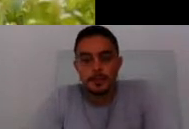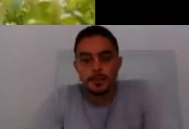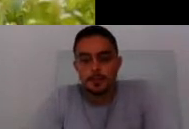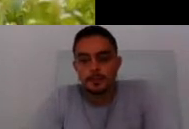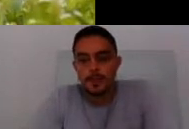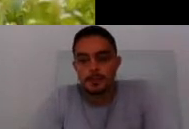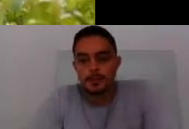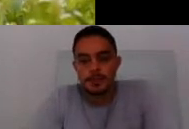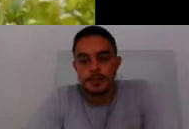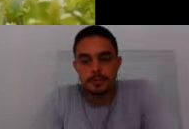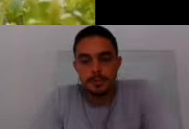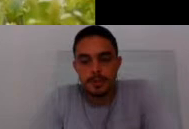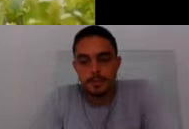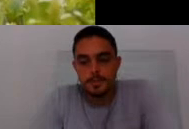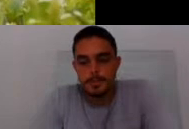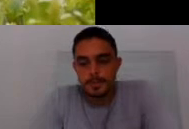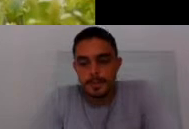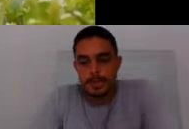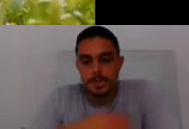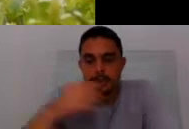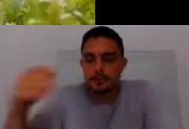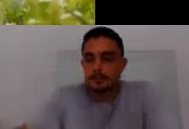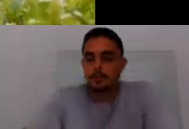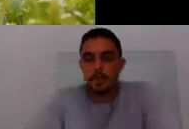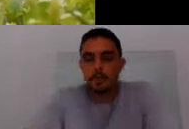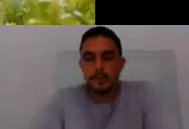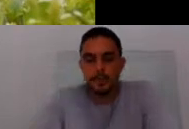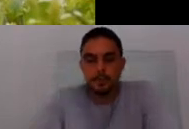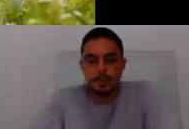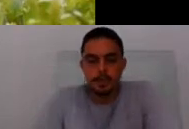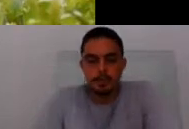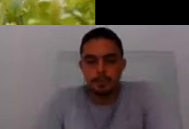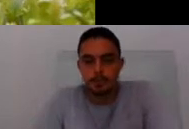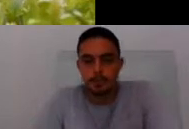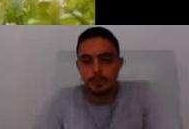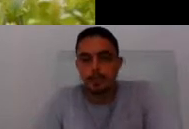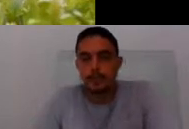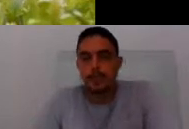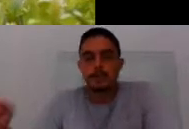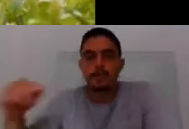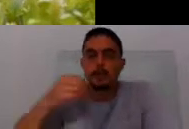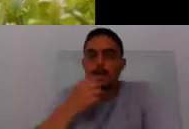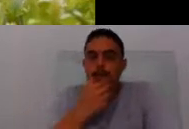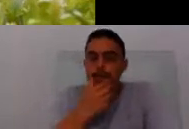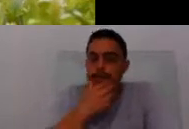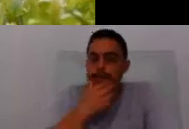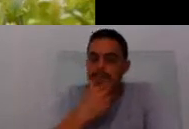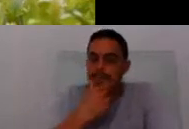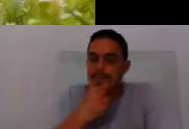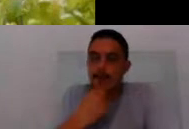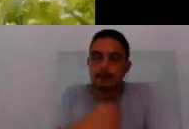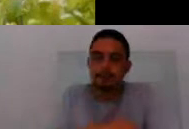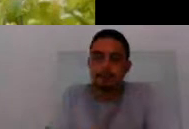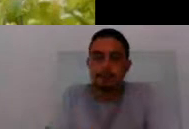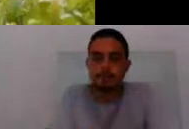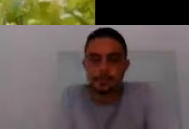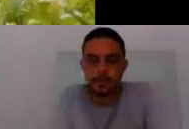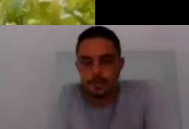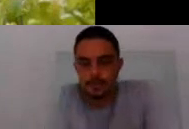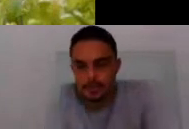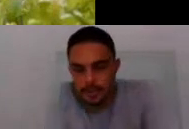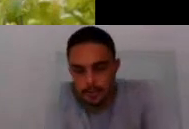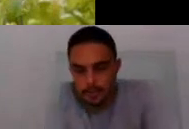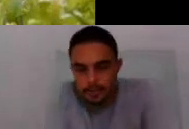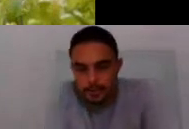ainda, mas com relação à parte digital, nós também evoluídos, né? E estamos conseguindo manter, pelo menos com que vocês tenham aula, os